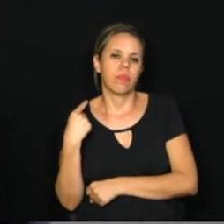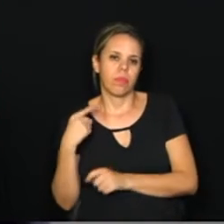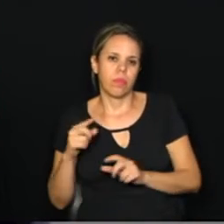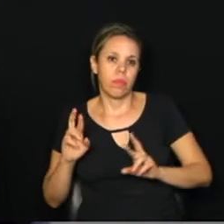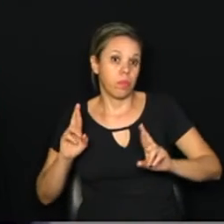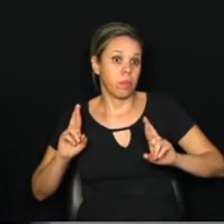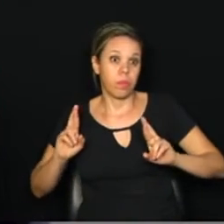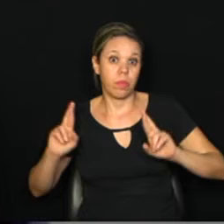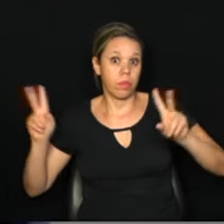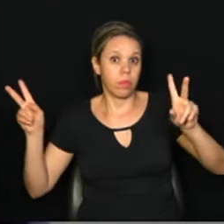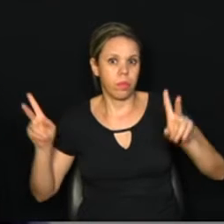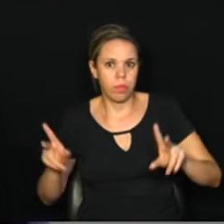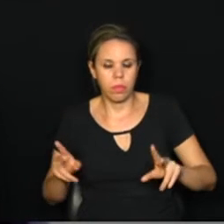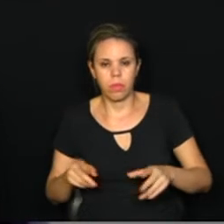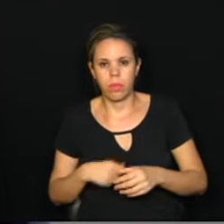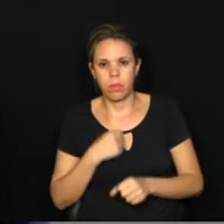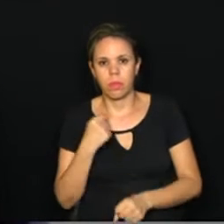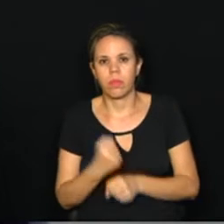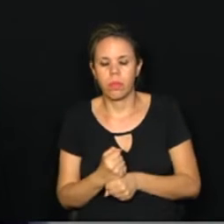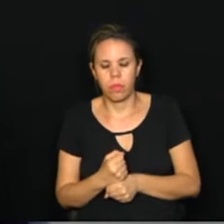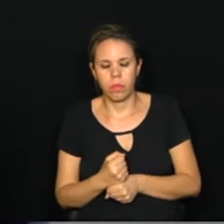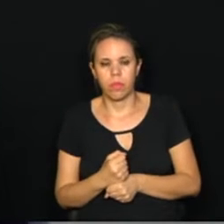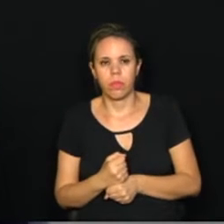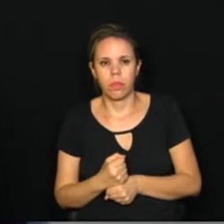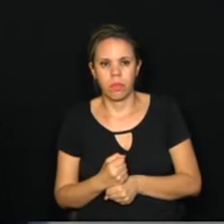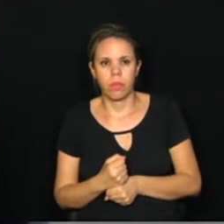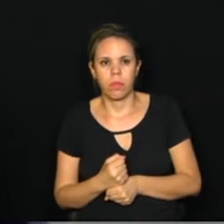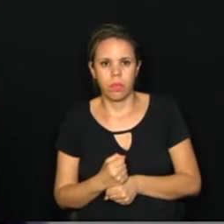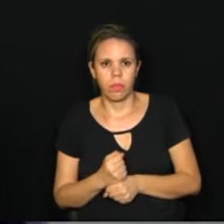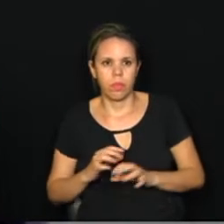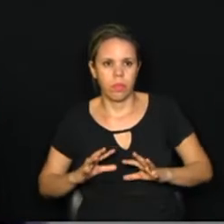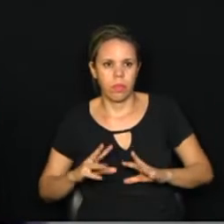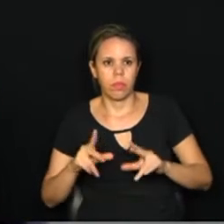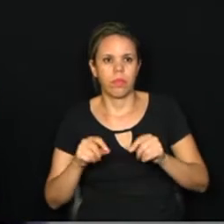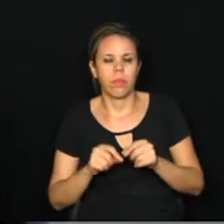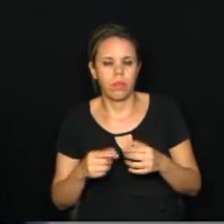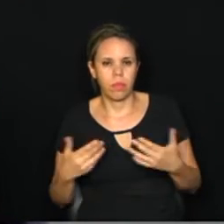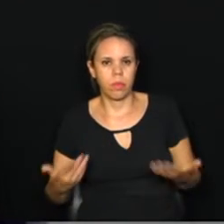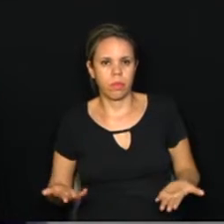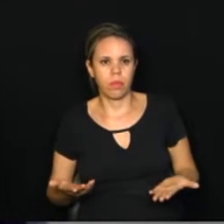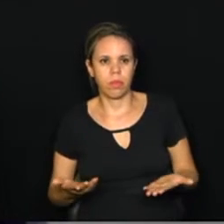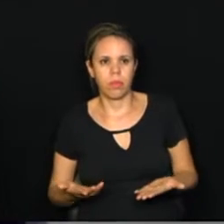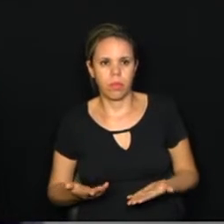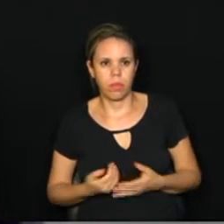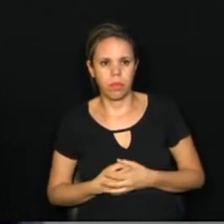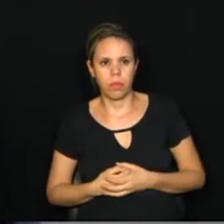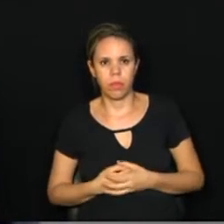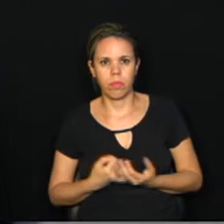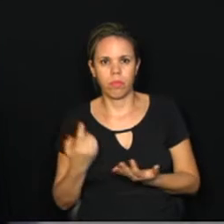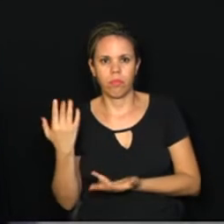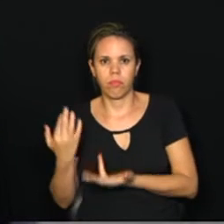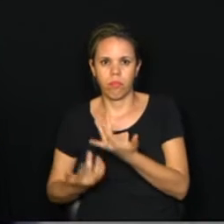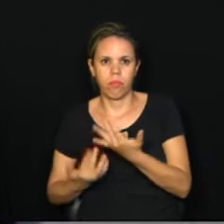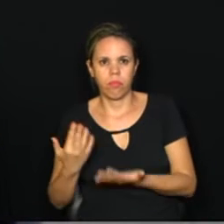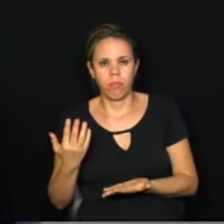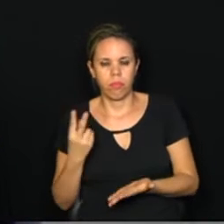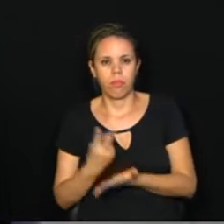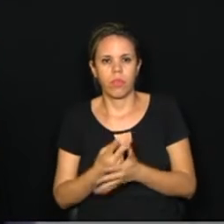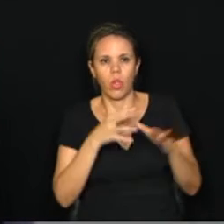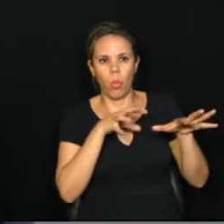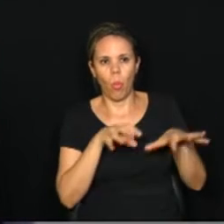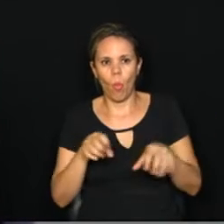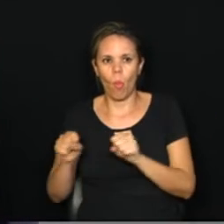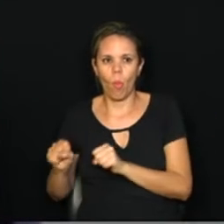atípico, foi um ano muito atípico em todos os sentidos. Para a questão dos incêndios, mesmo uma chuva às vezes